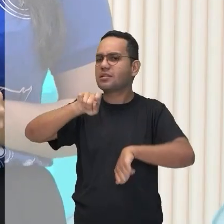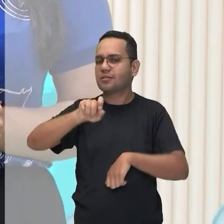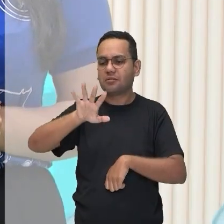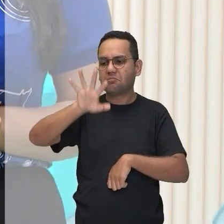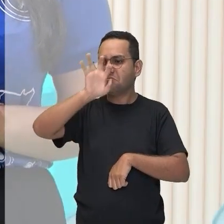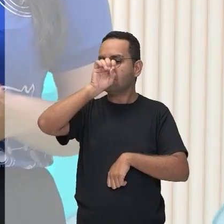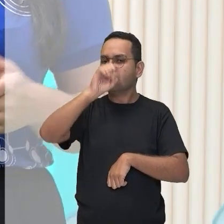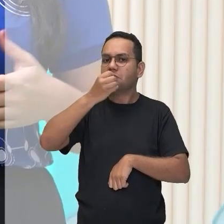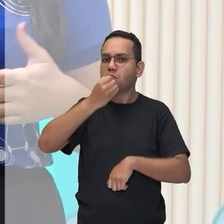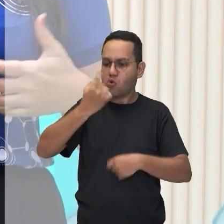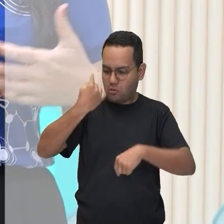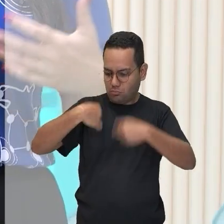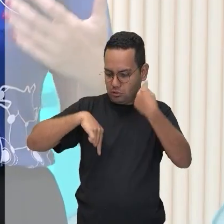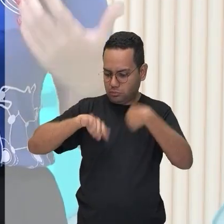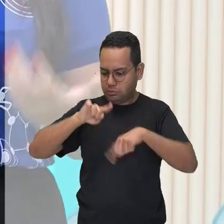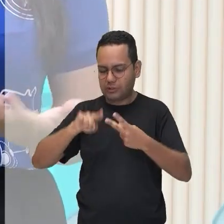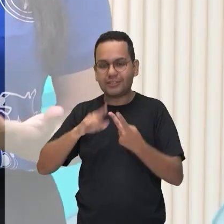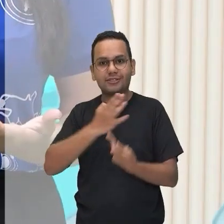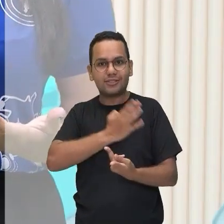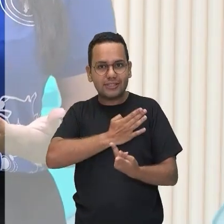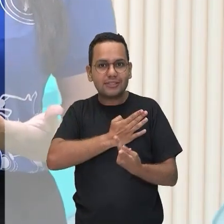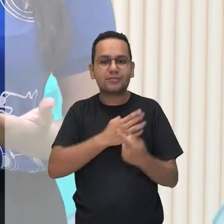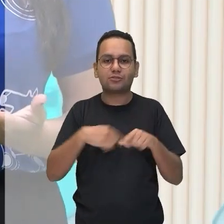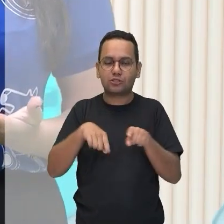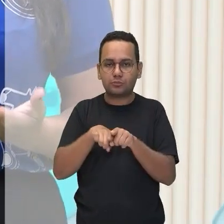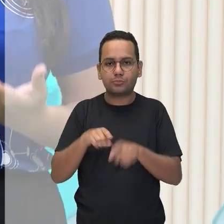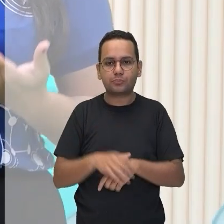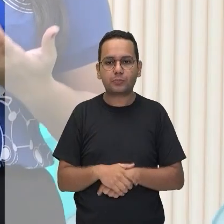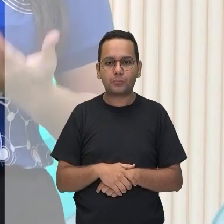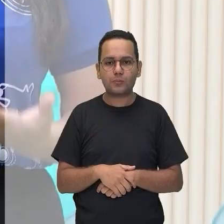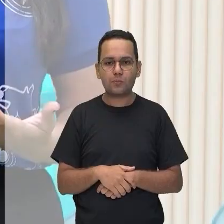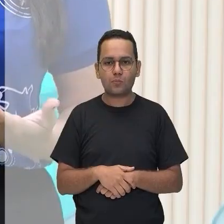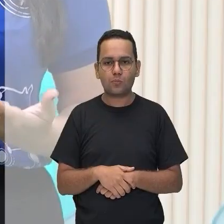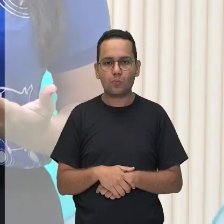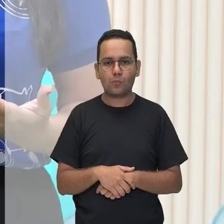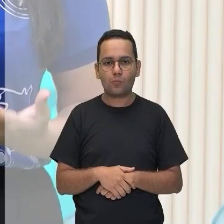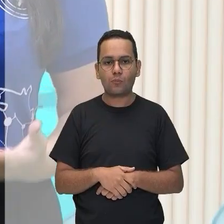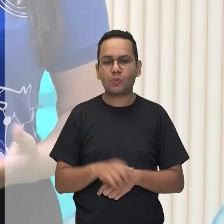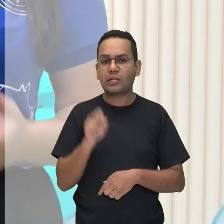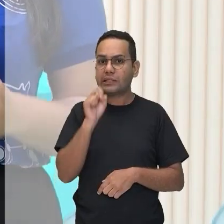bem trabalhada. Então, se você não tiver essas habilidades corporais